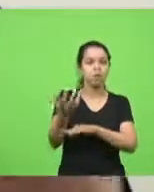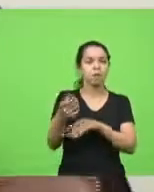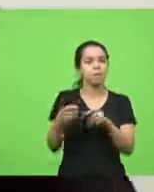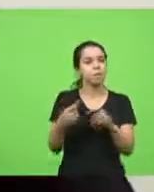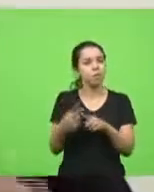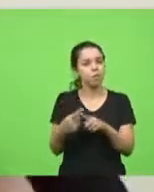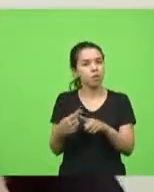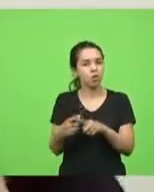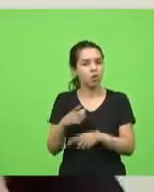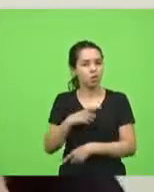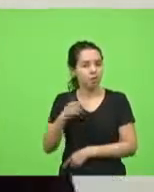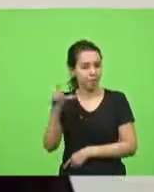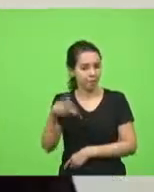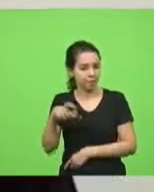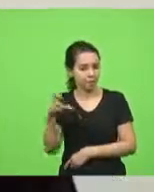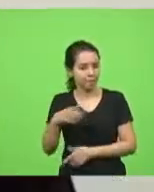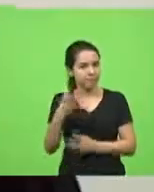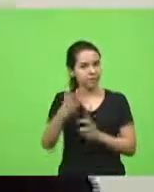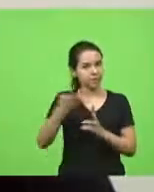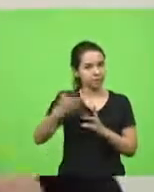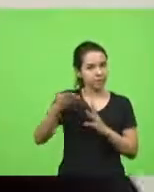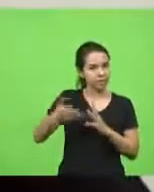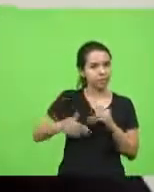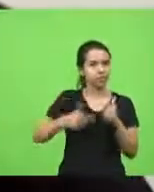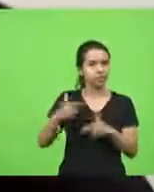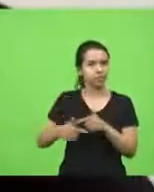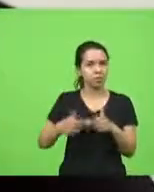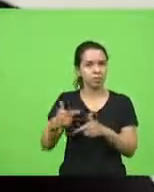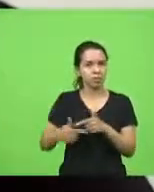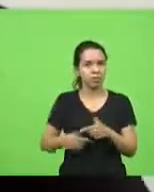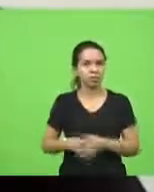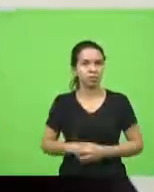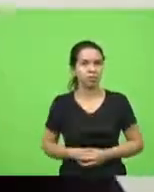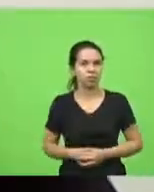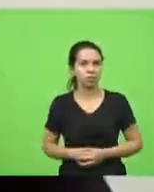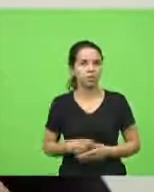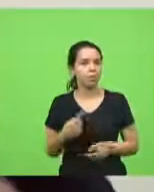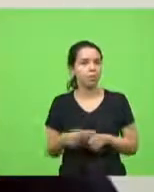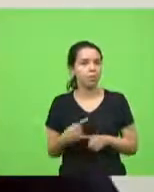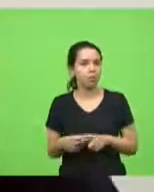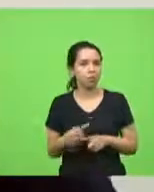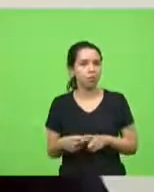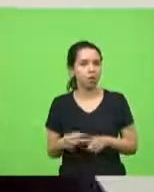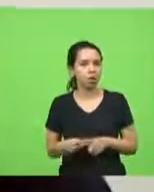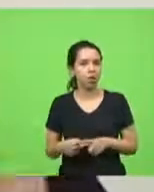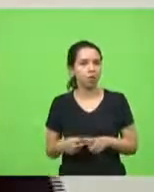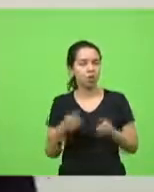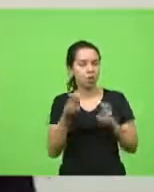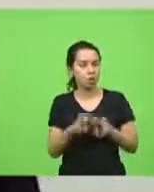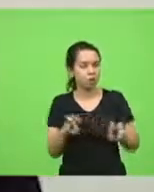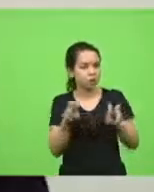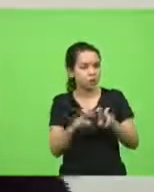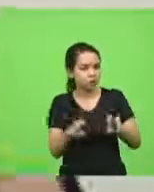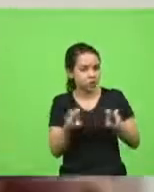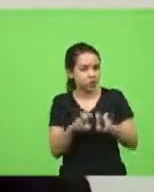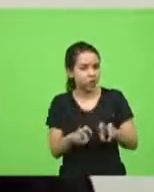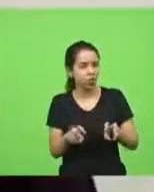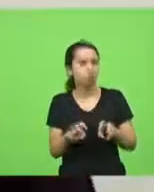A ferramenta de trabalho do agricultor. Por que que não pode ter um computador